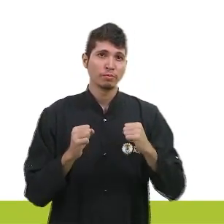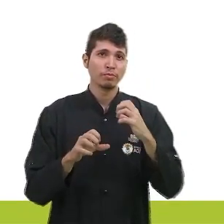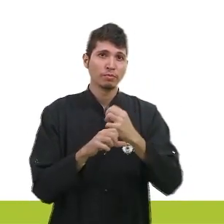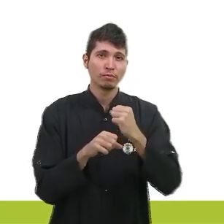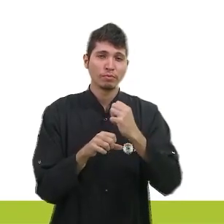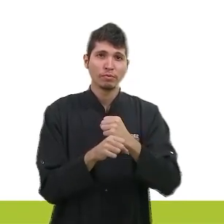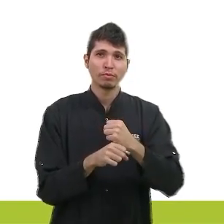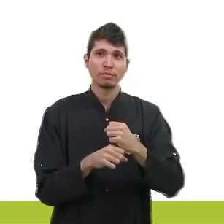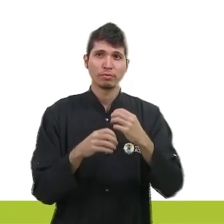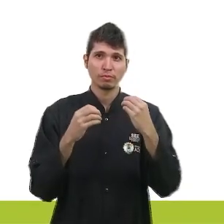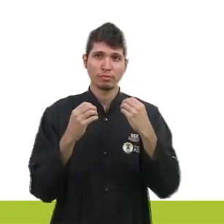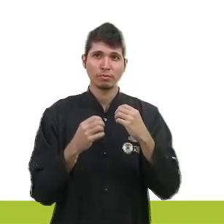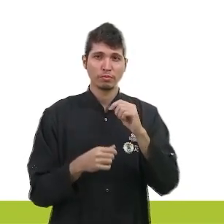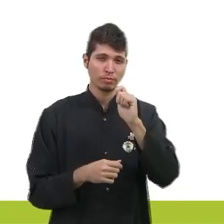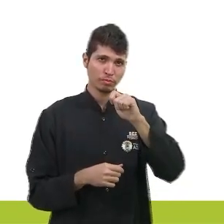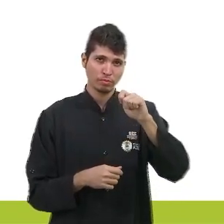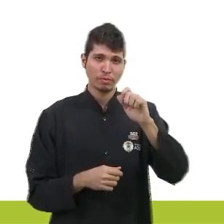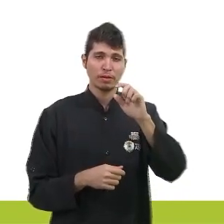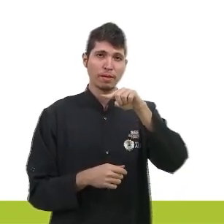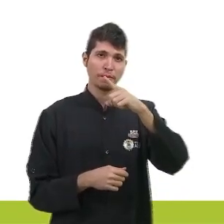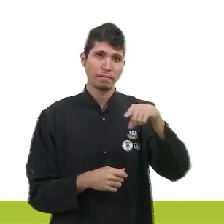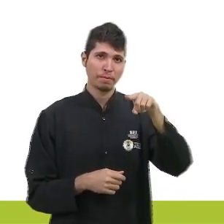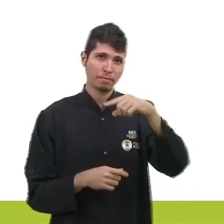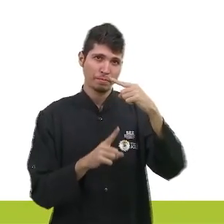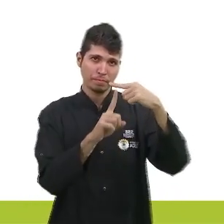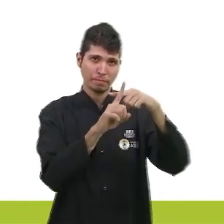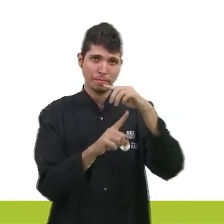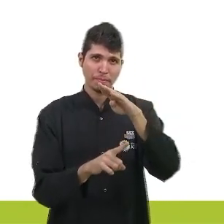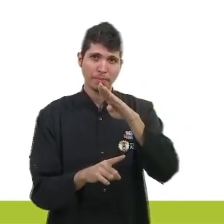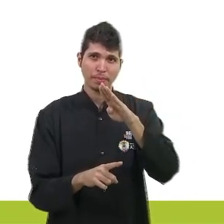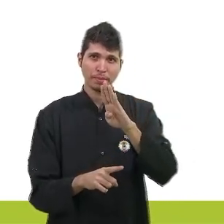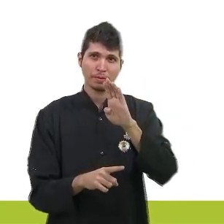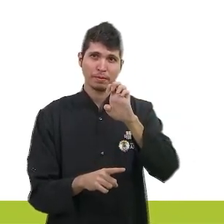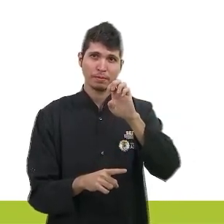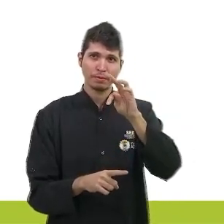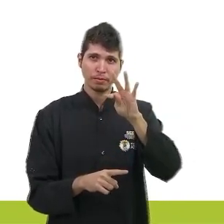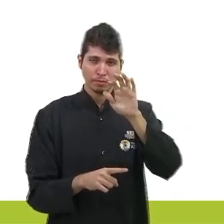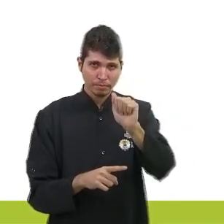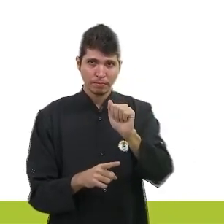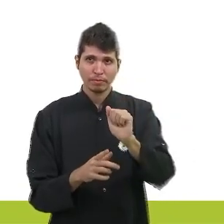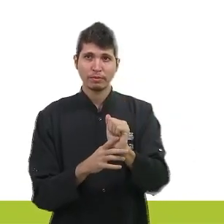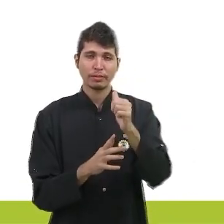que alfa mais beta é 180 graus.